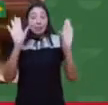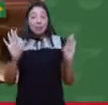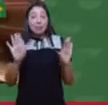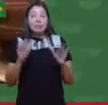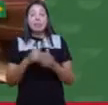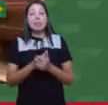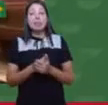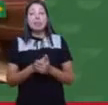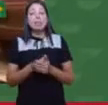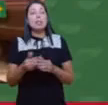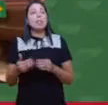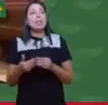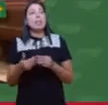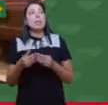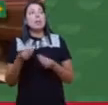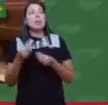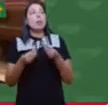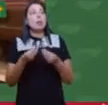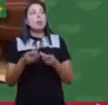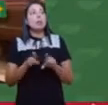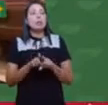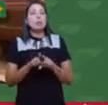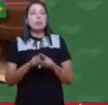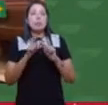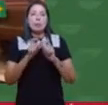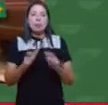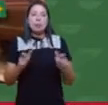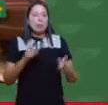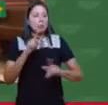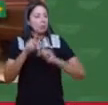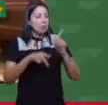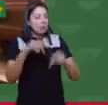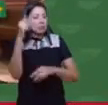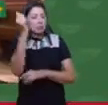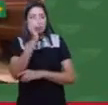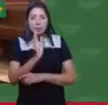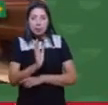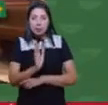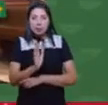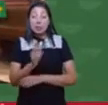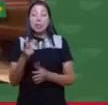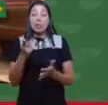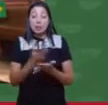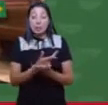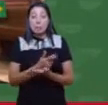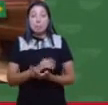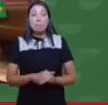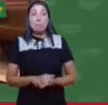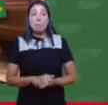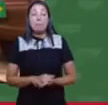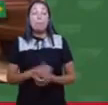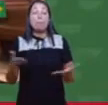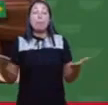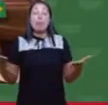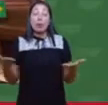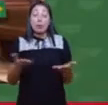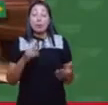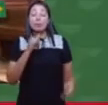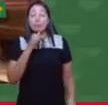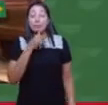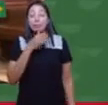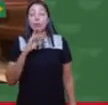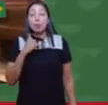que levaram e induziram a maioria da população brasileira ao erro. E hoje, infelizmente,